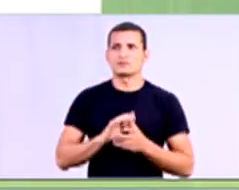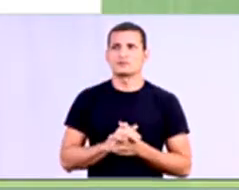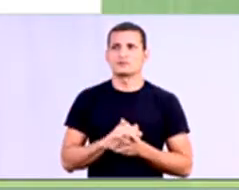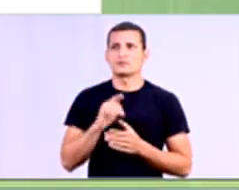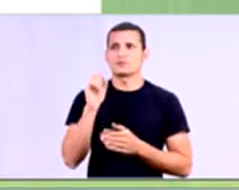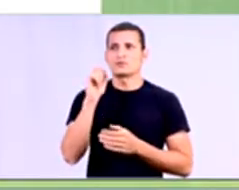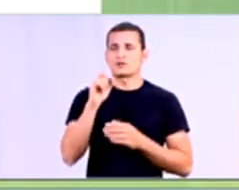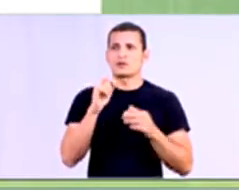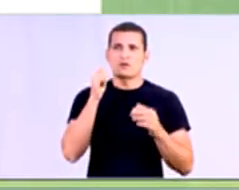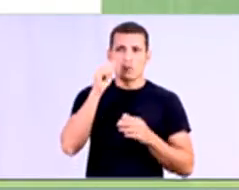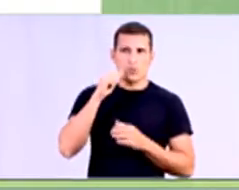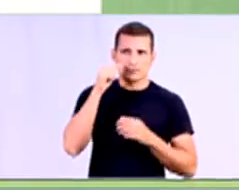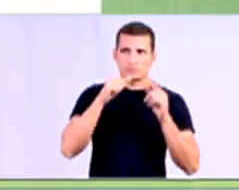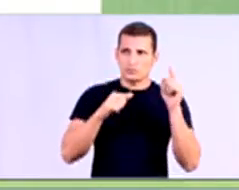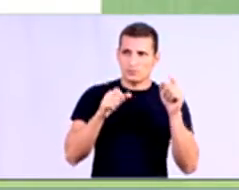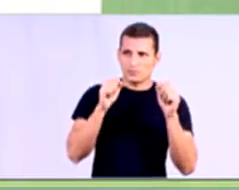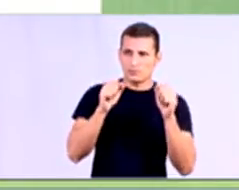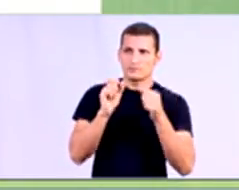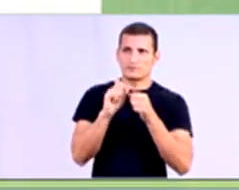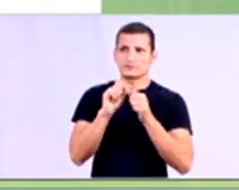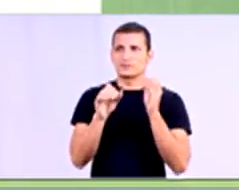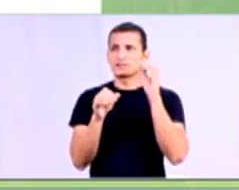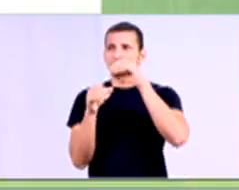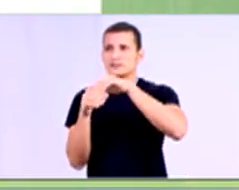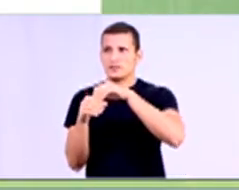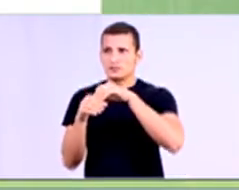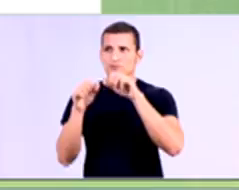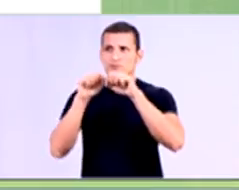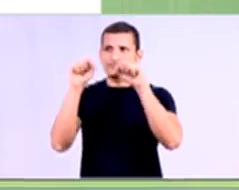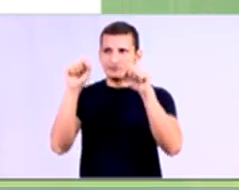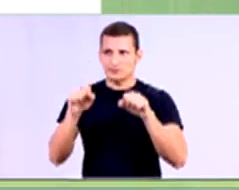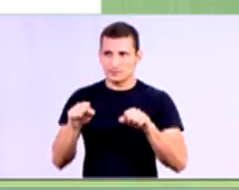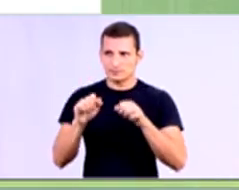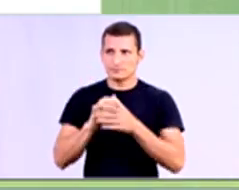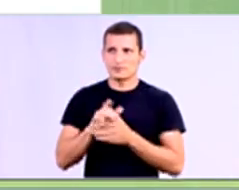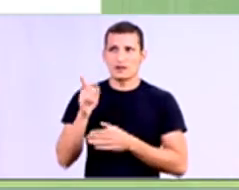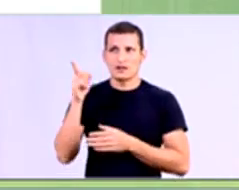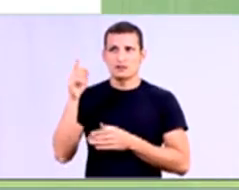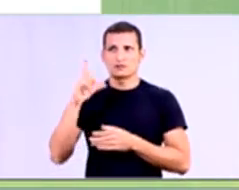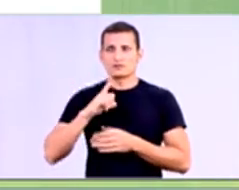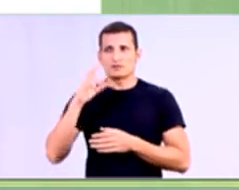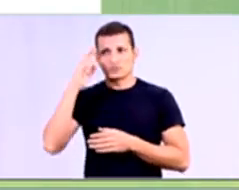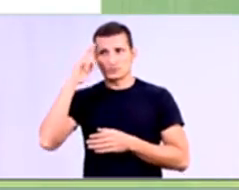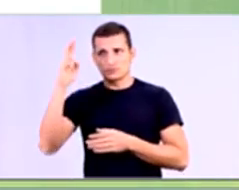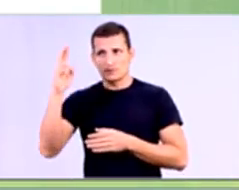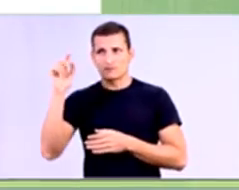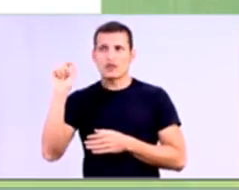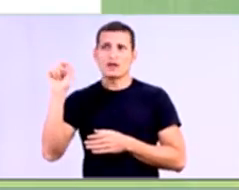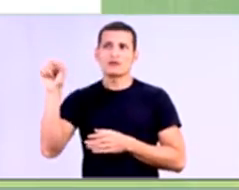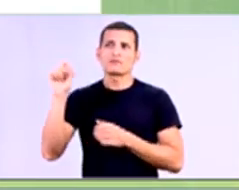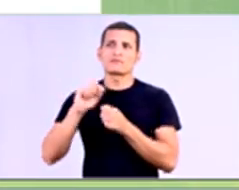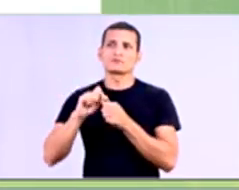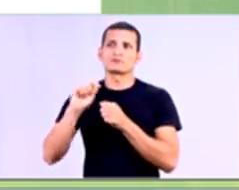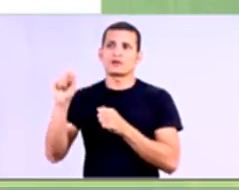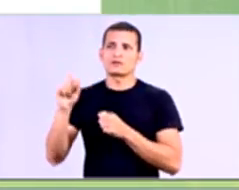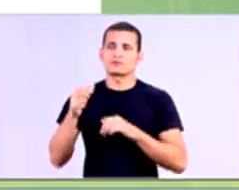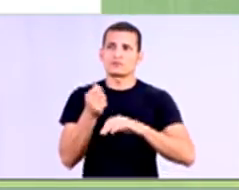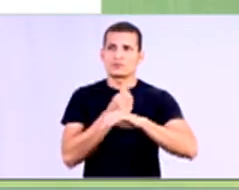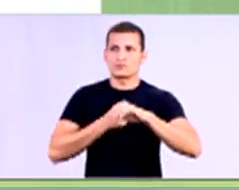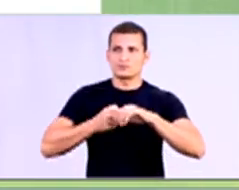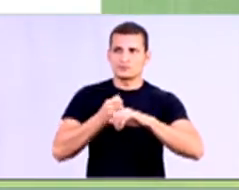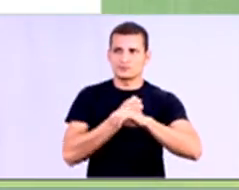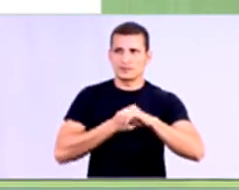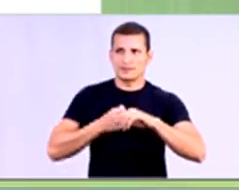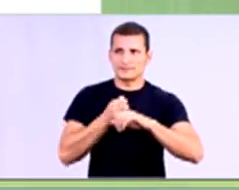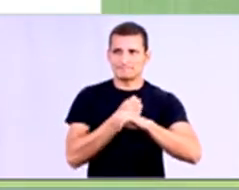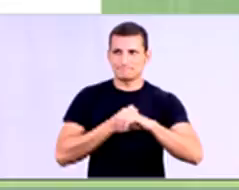o que o ator pode fazer dentro do meu sistema. Do mesmo jeito que eu tenho aqui um ator chefe, e o que ele poderia fazer?